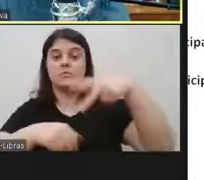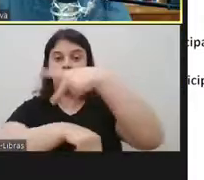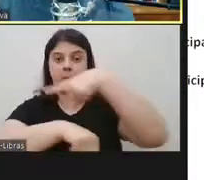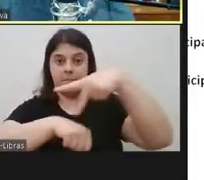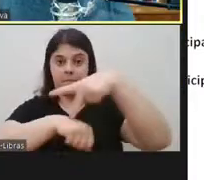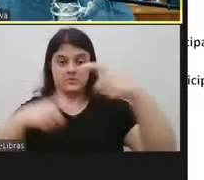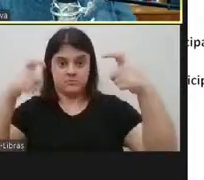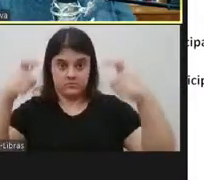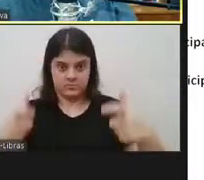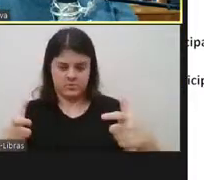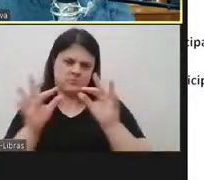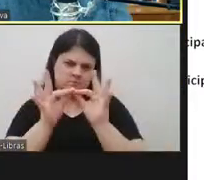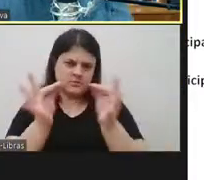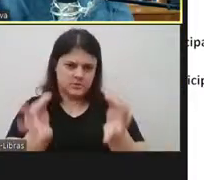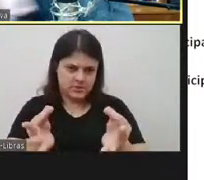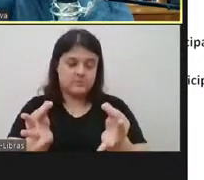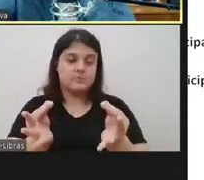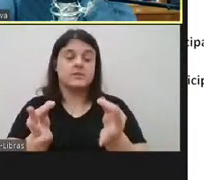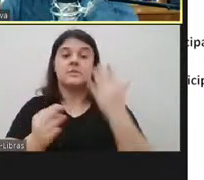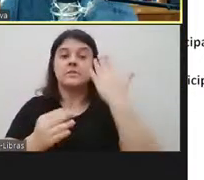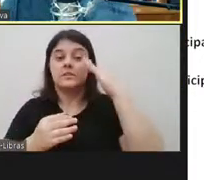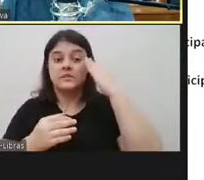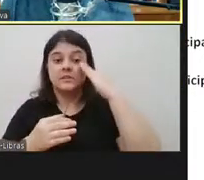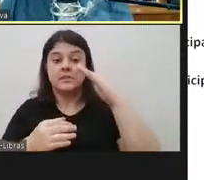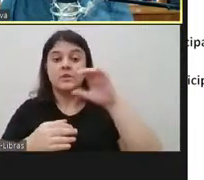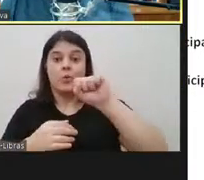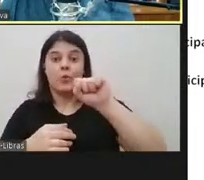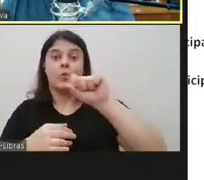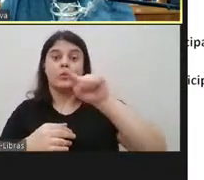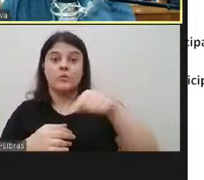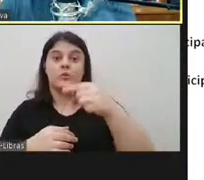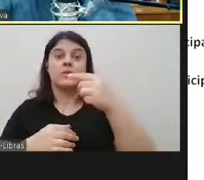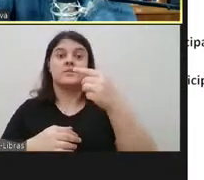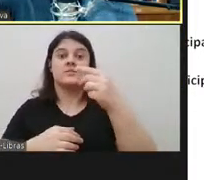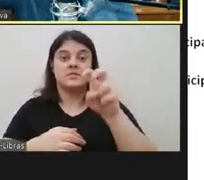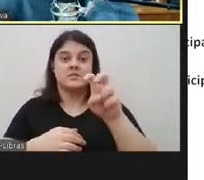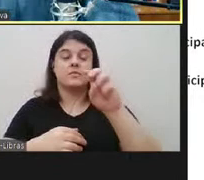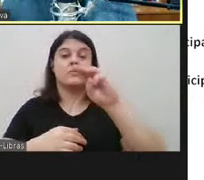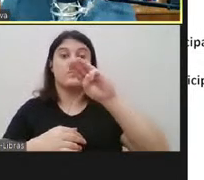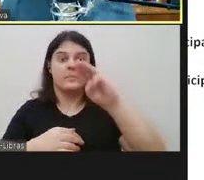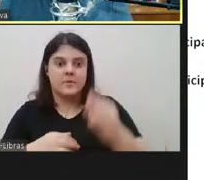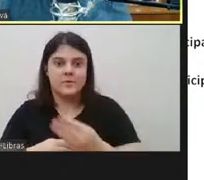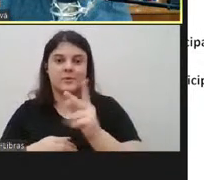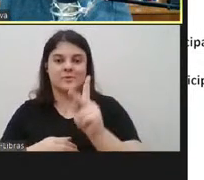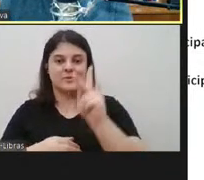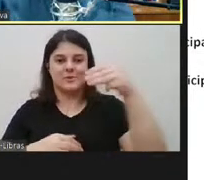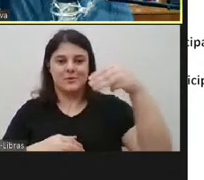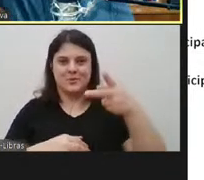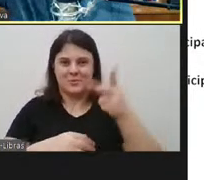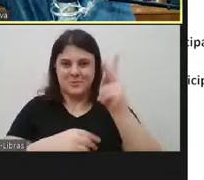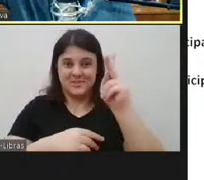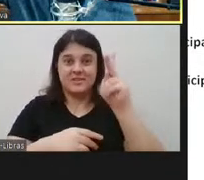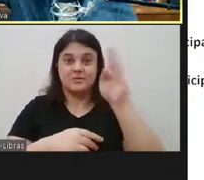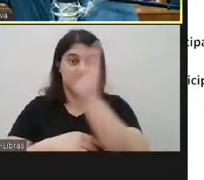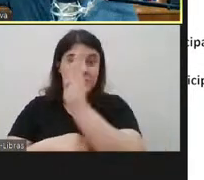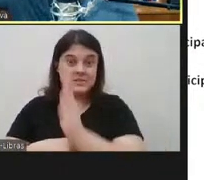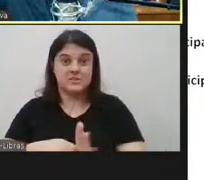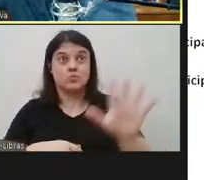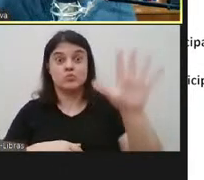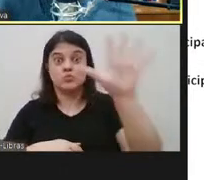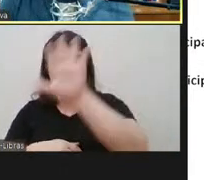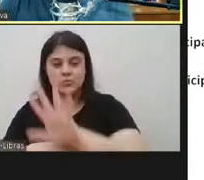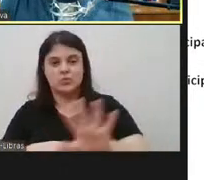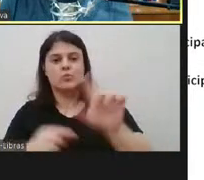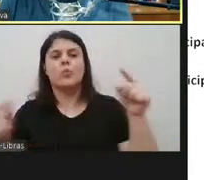de um país é bem simples né ou seja nesses 8,5 milhões de quilômetros quadrados por exemplo que conformam o Brasil isso é que eu chamo de